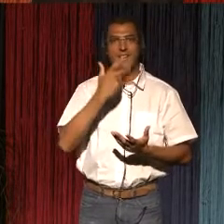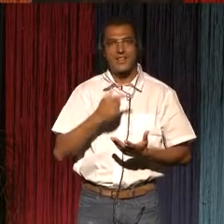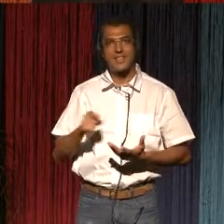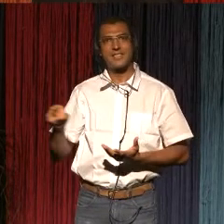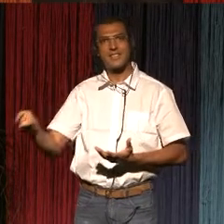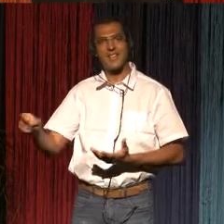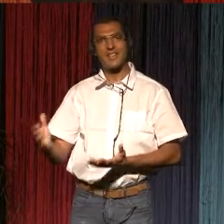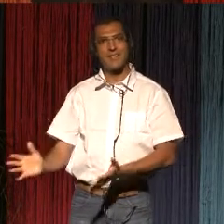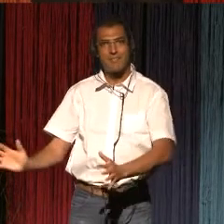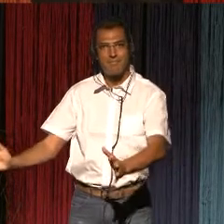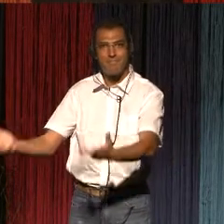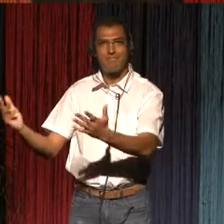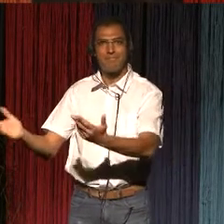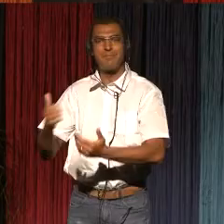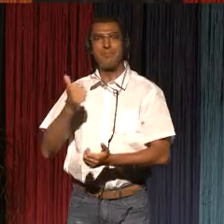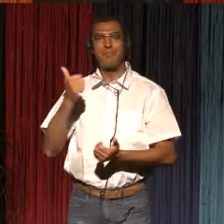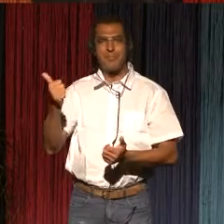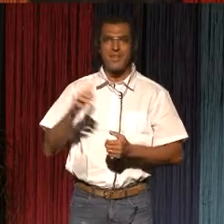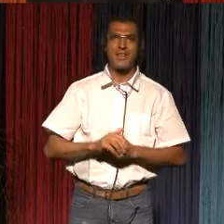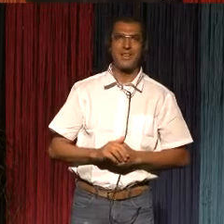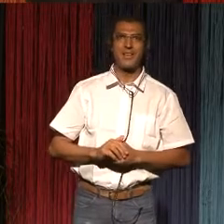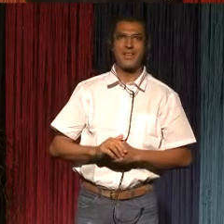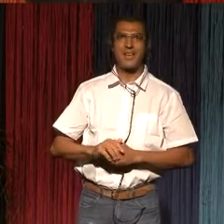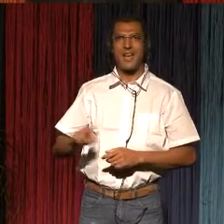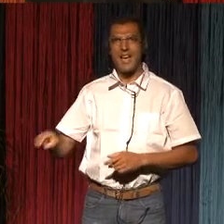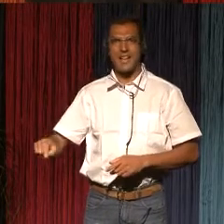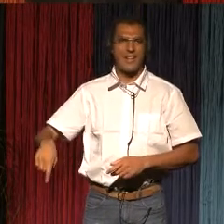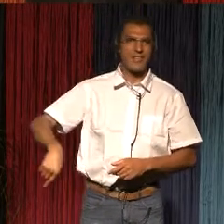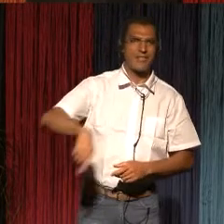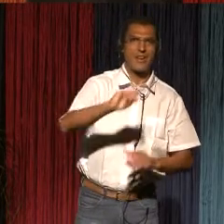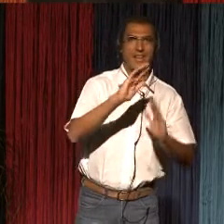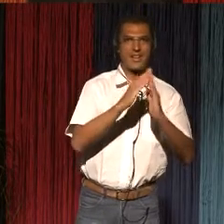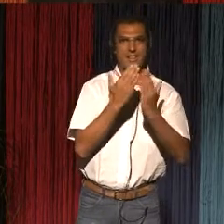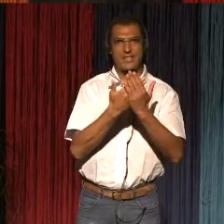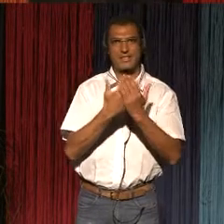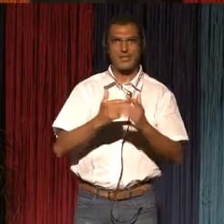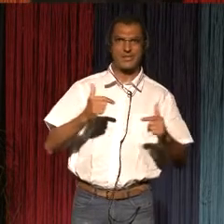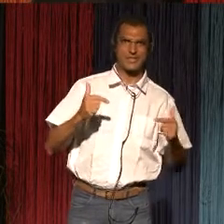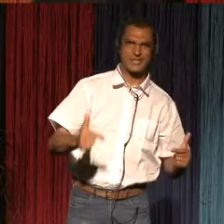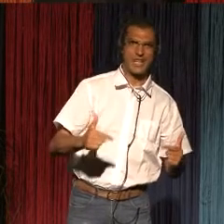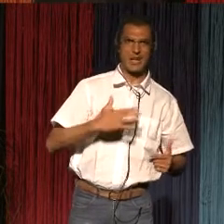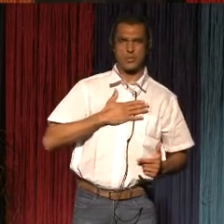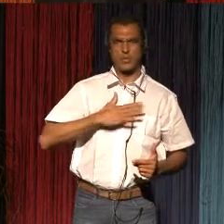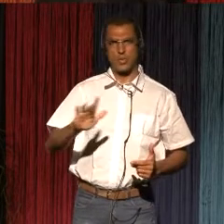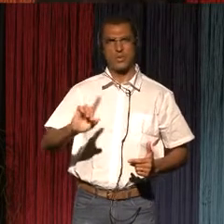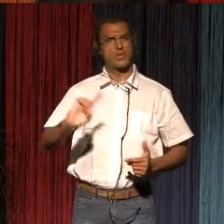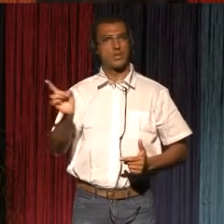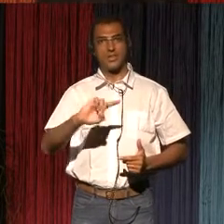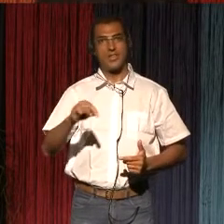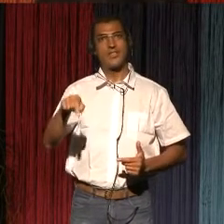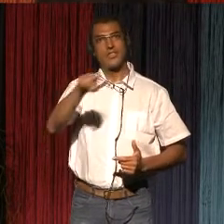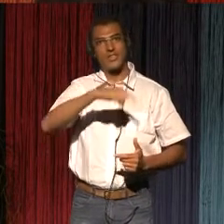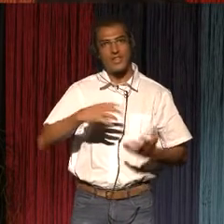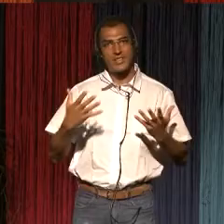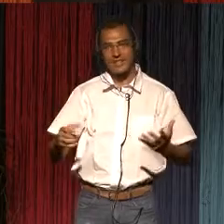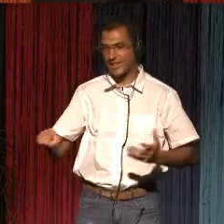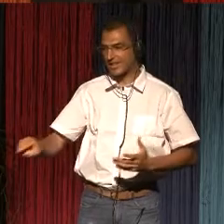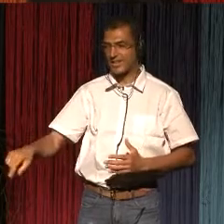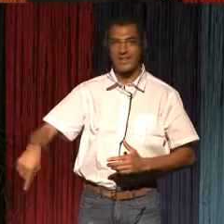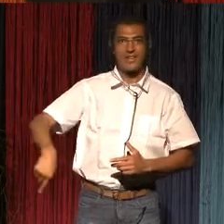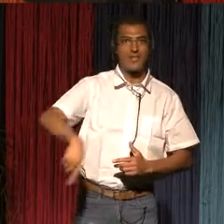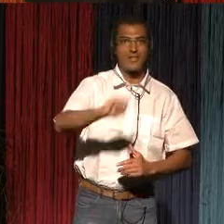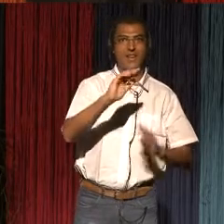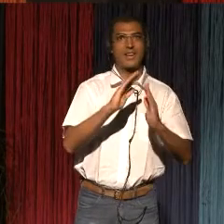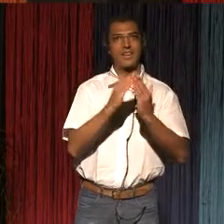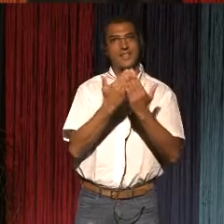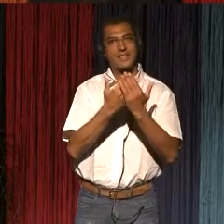aprender e que elas odeiem a escola. E a gente tem que entender que uma criança vai conseguir